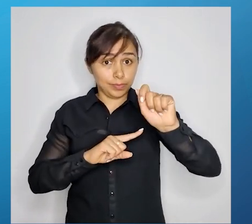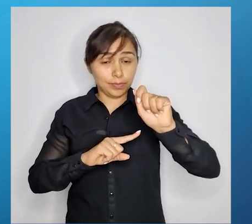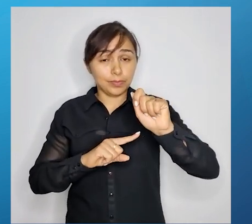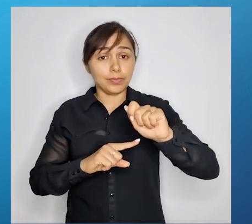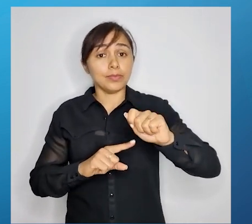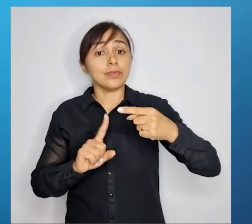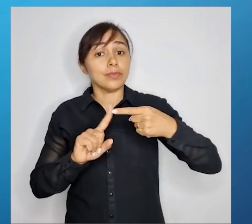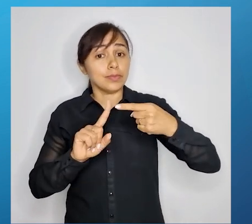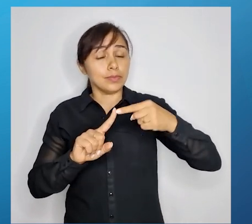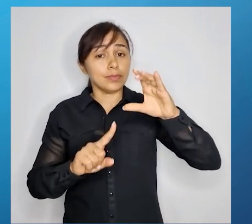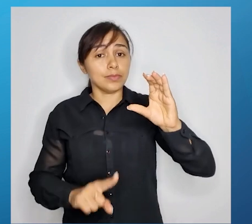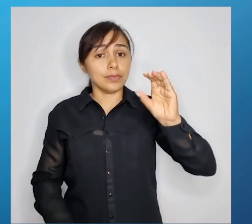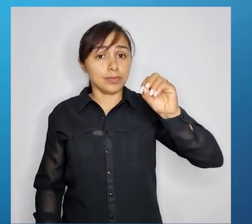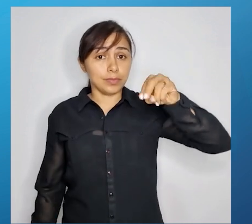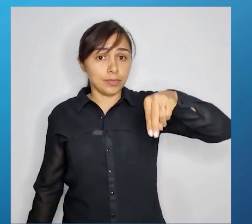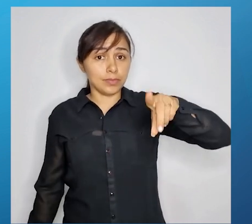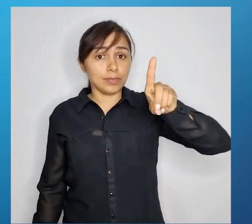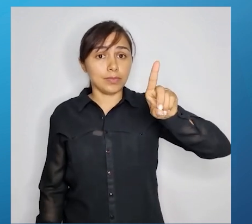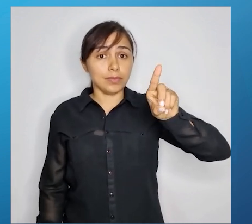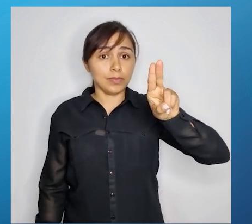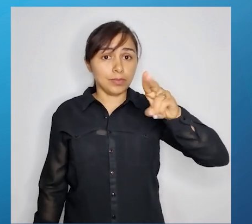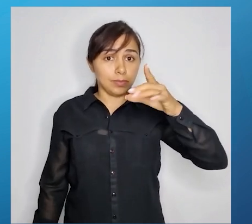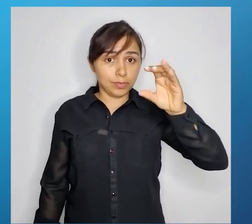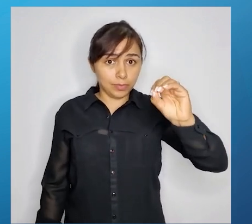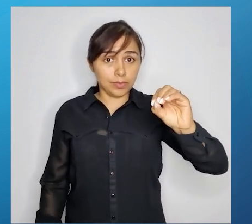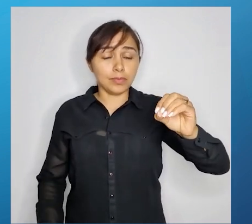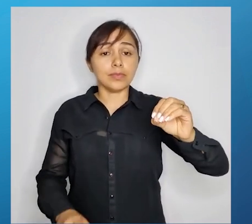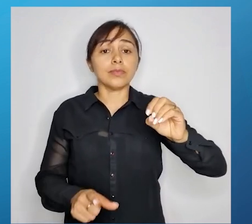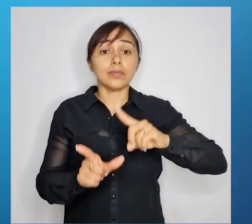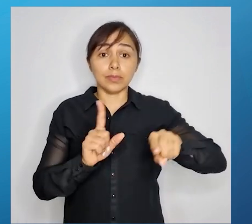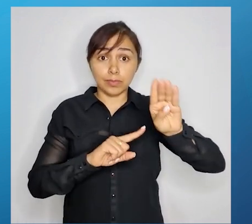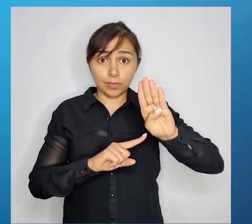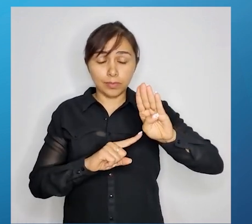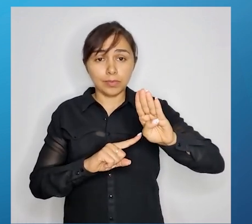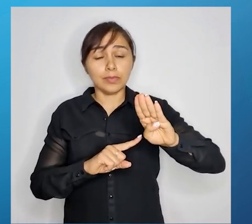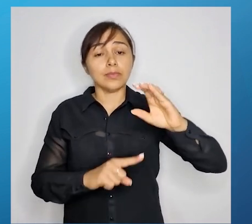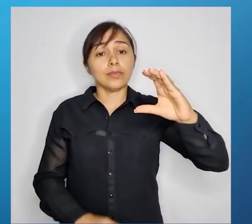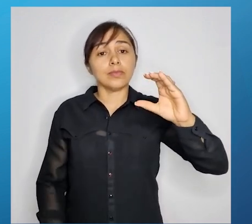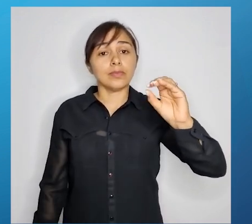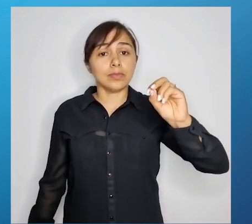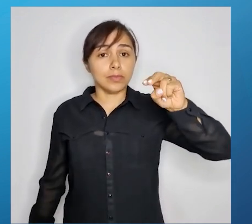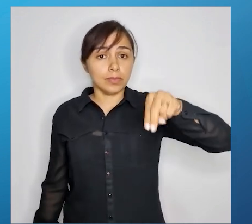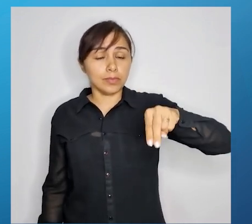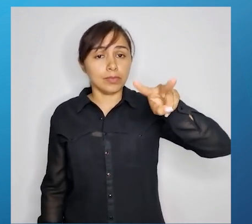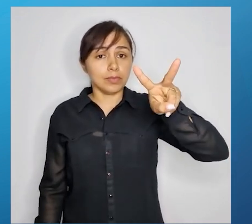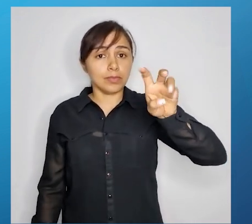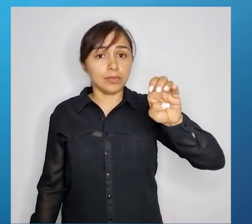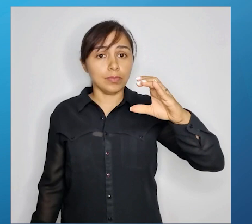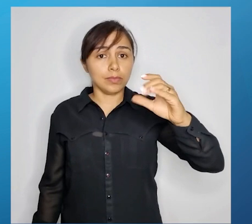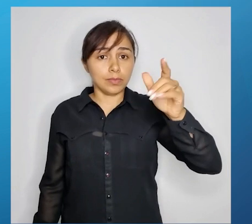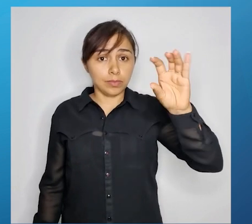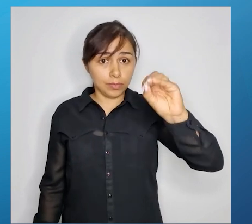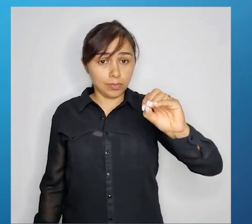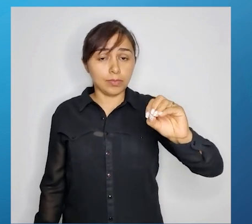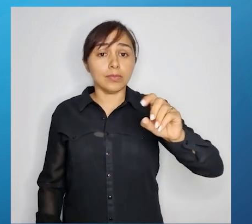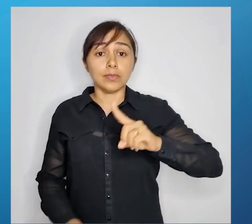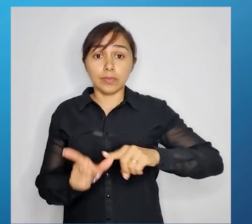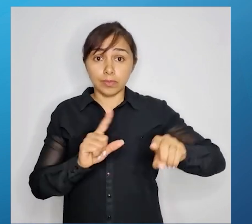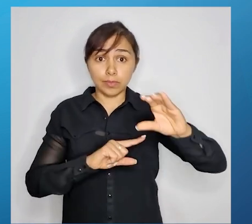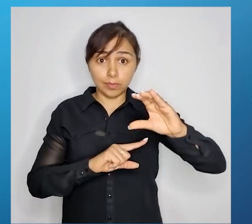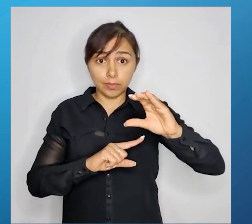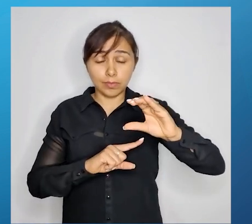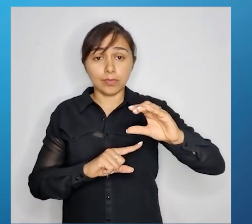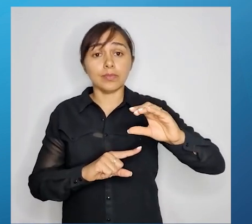condução, letra B, convecção, letra C, irradiação, letra D,